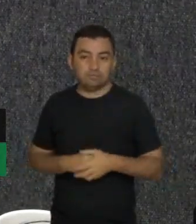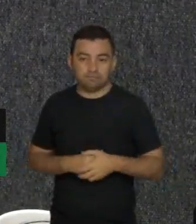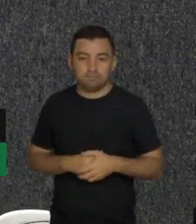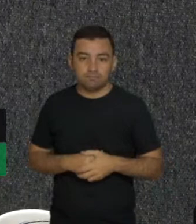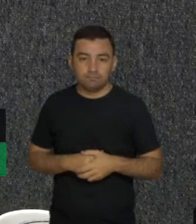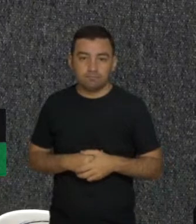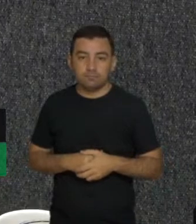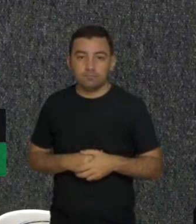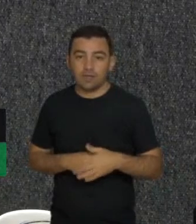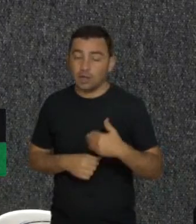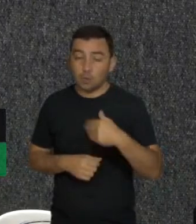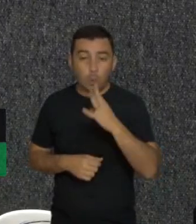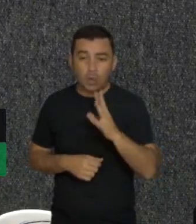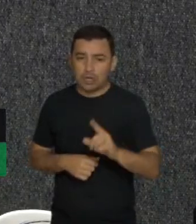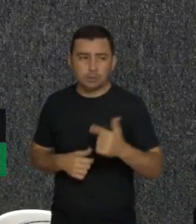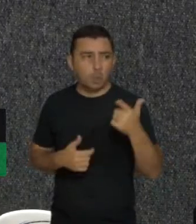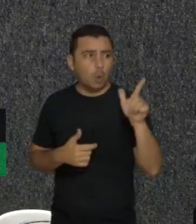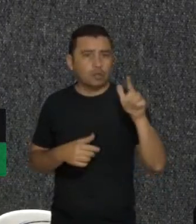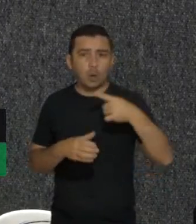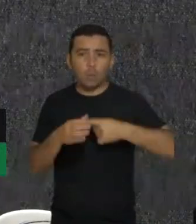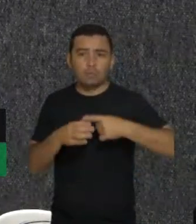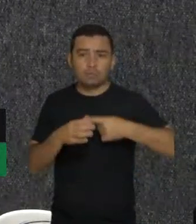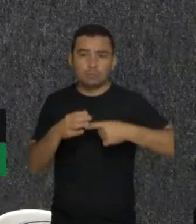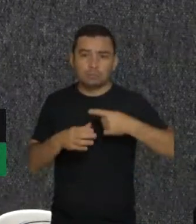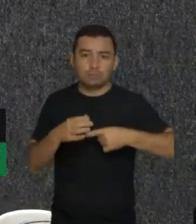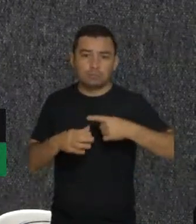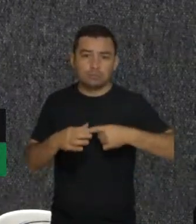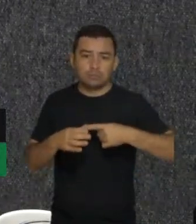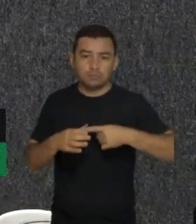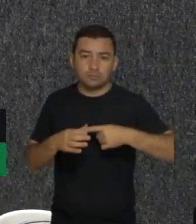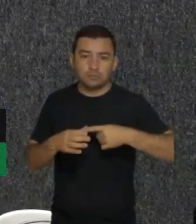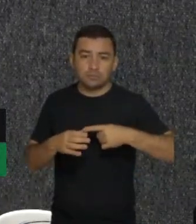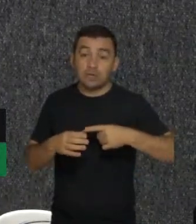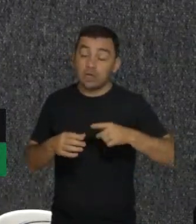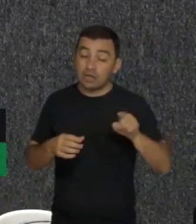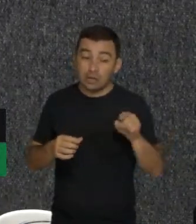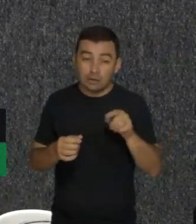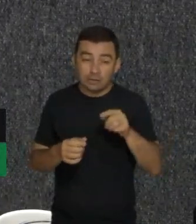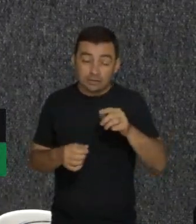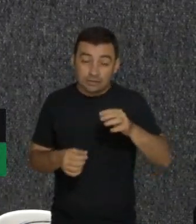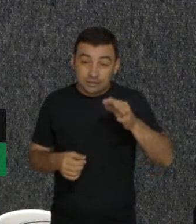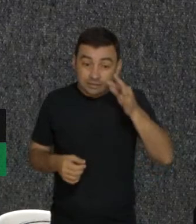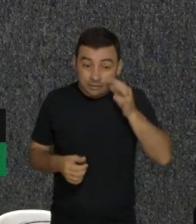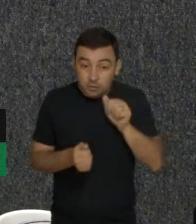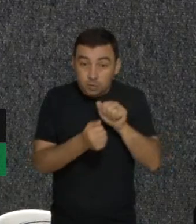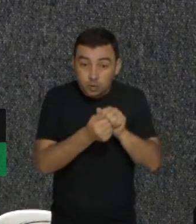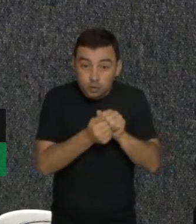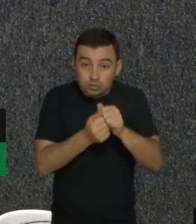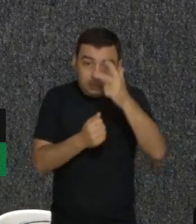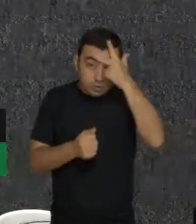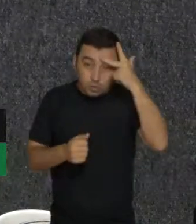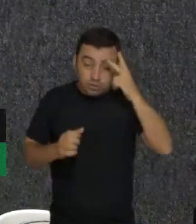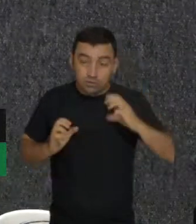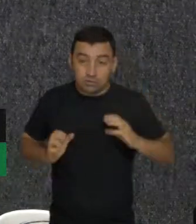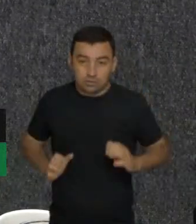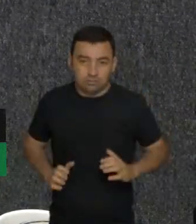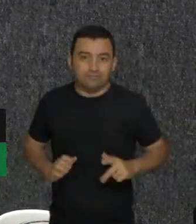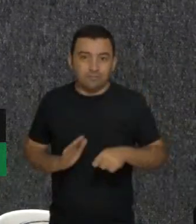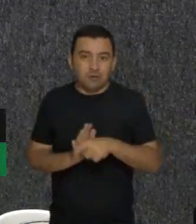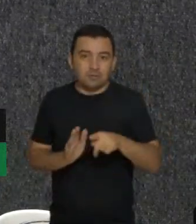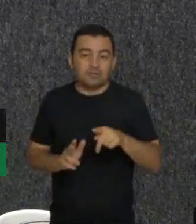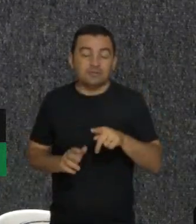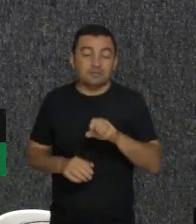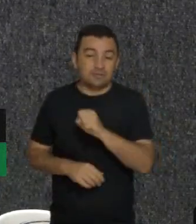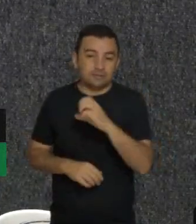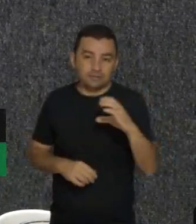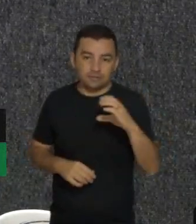conheço outra comissão aqui na Assembleia Legislativa que esteja tão próxima das pessoas do cidadão Catarinense quanto a